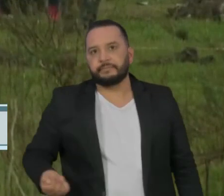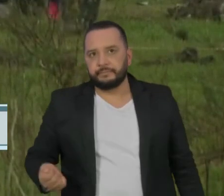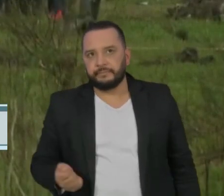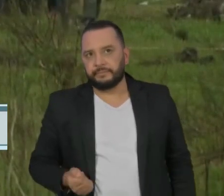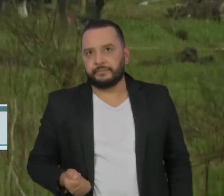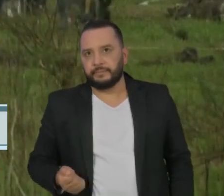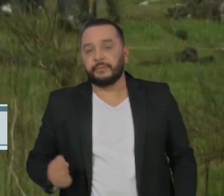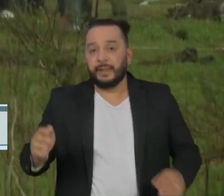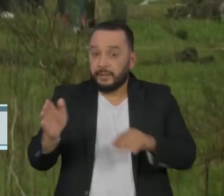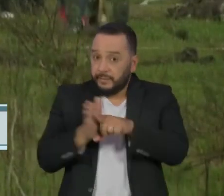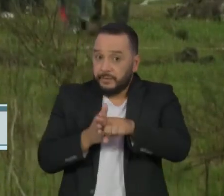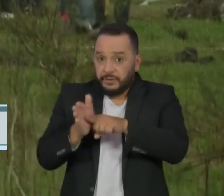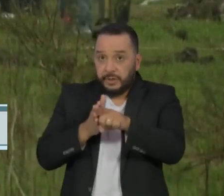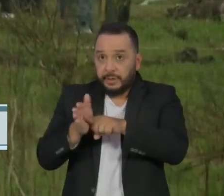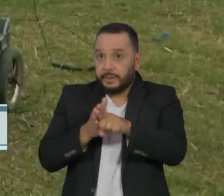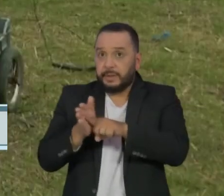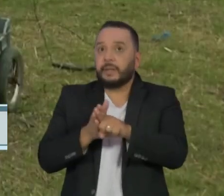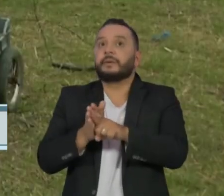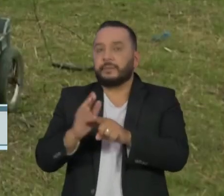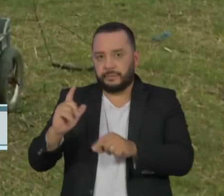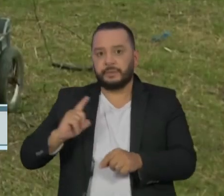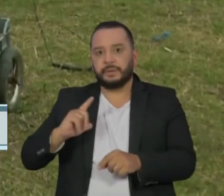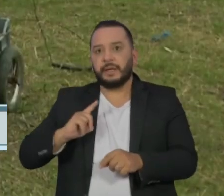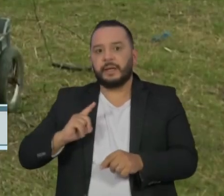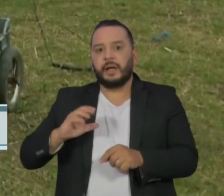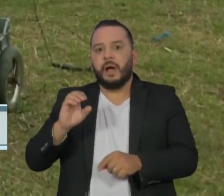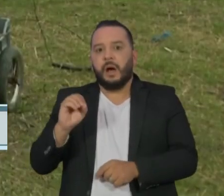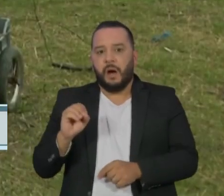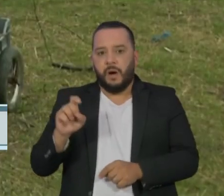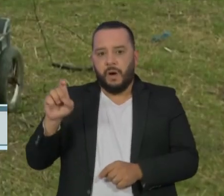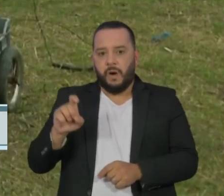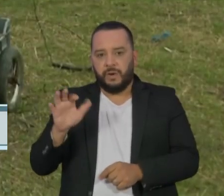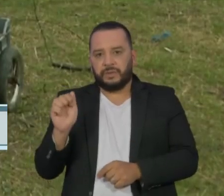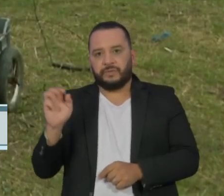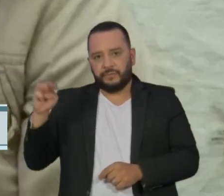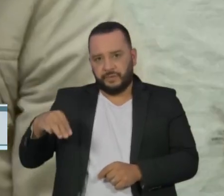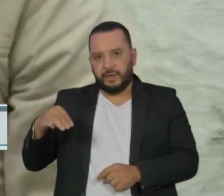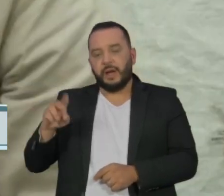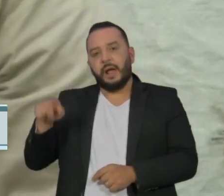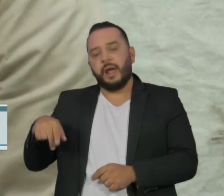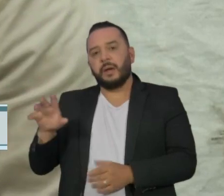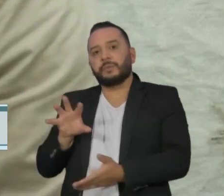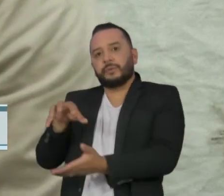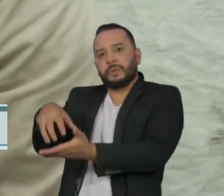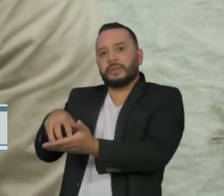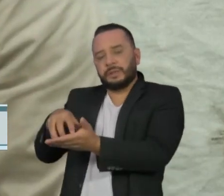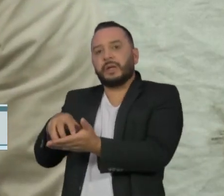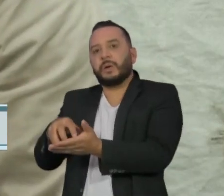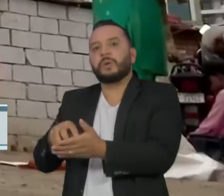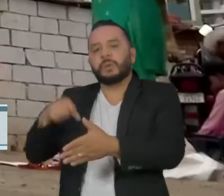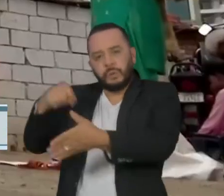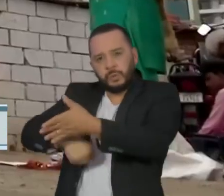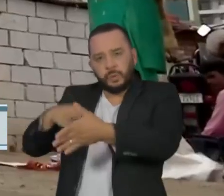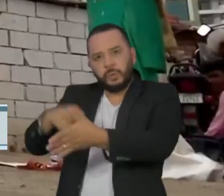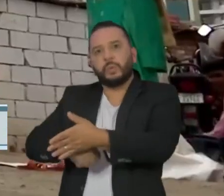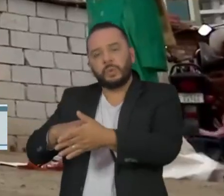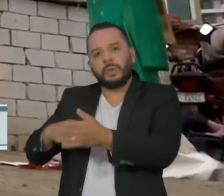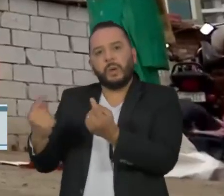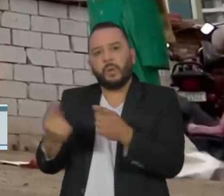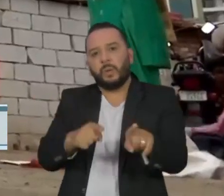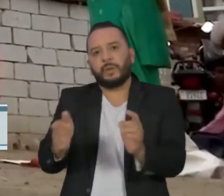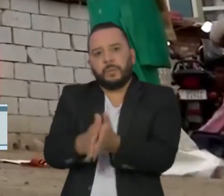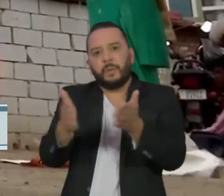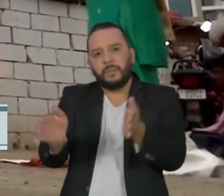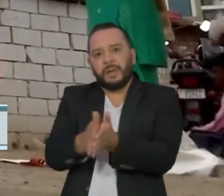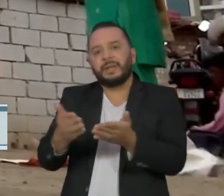A investigação foi realizada em conjunto entre a Oxfam, uma organização social que luta contra a pobreza e a desigualdade e reúne